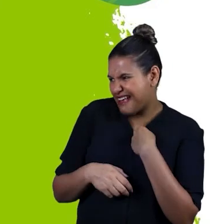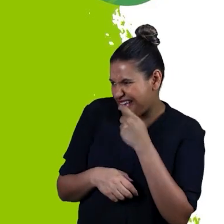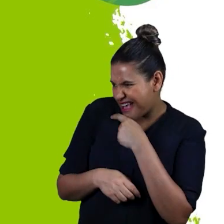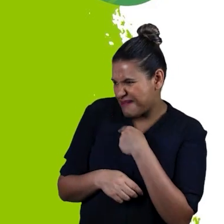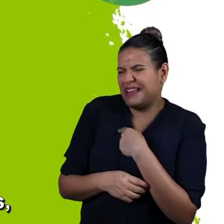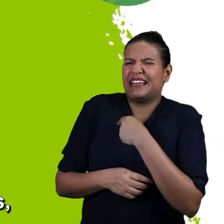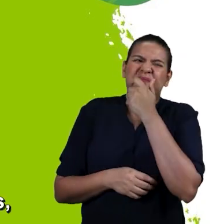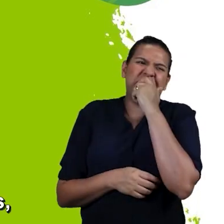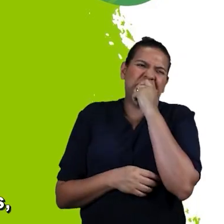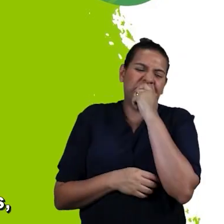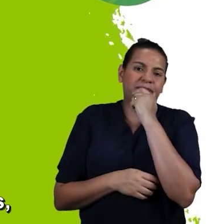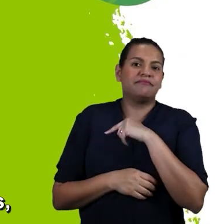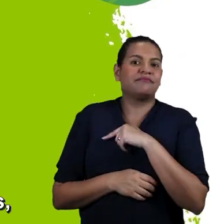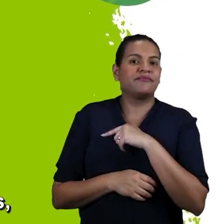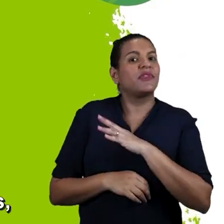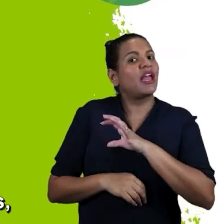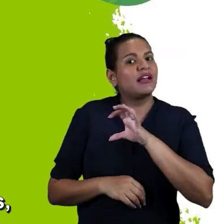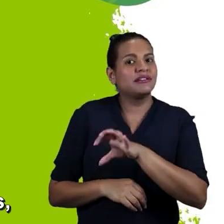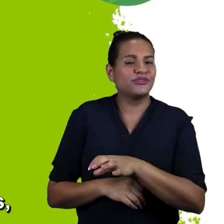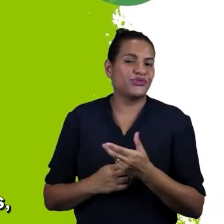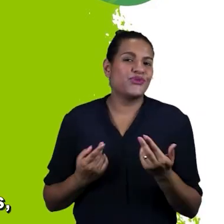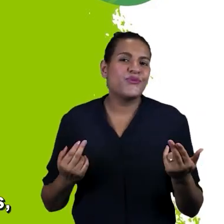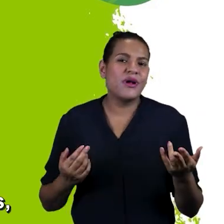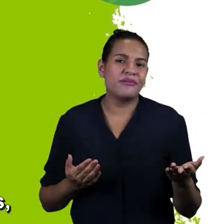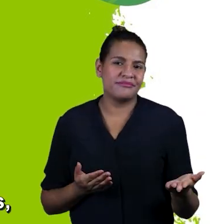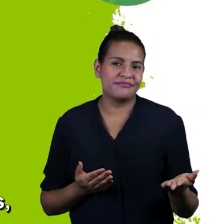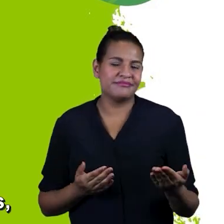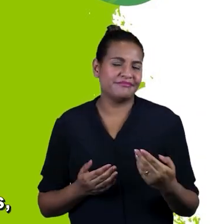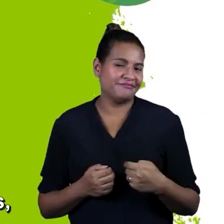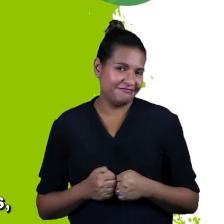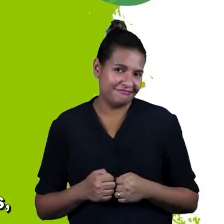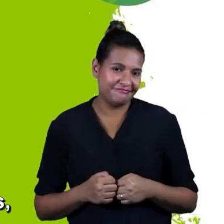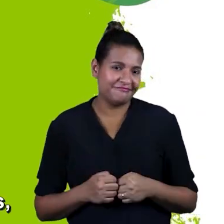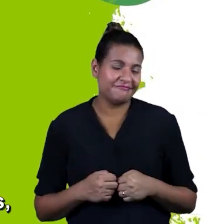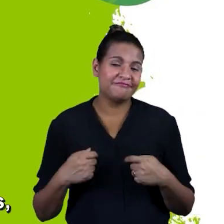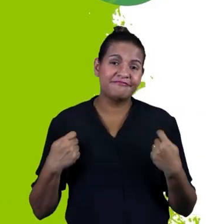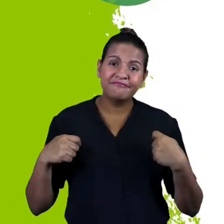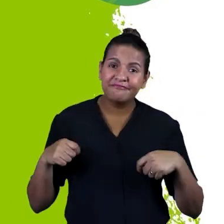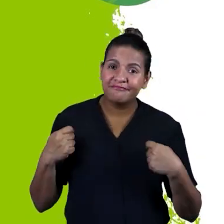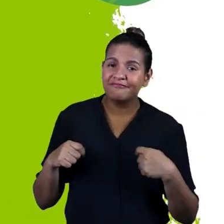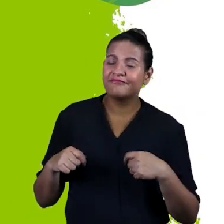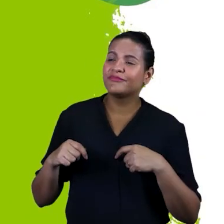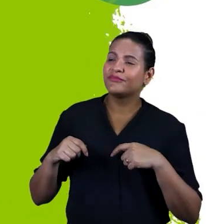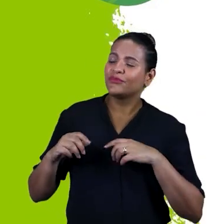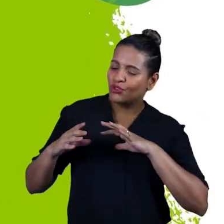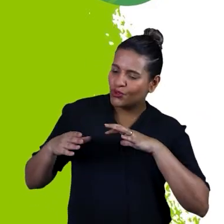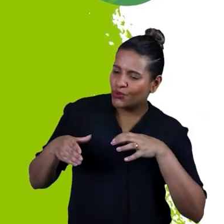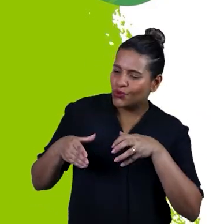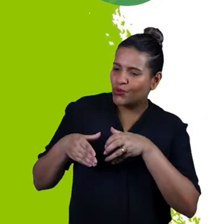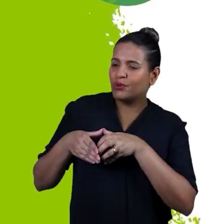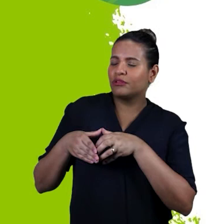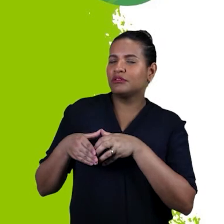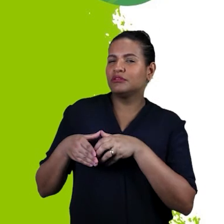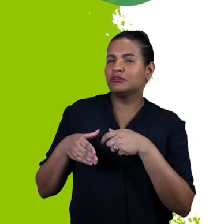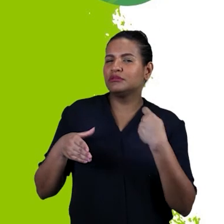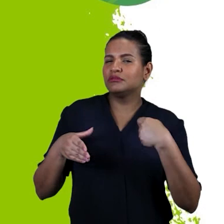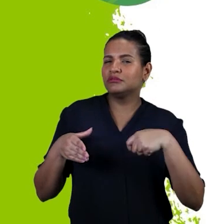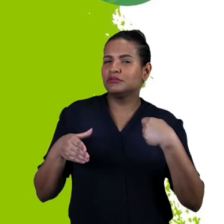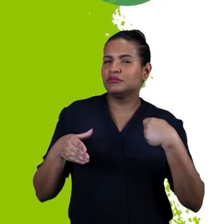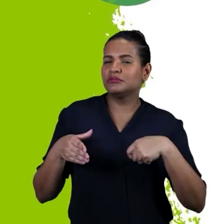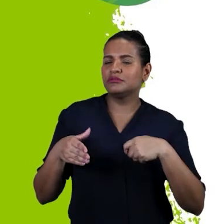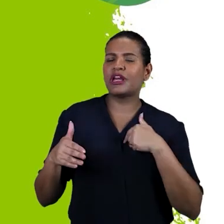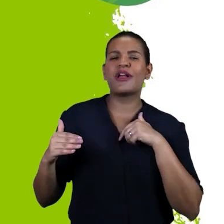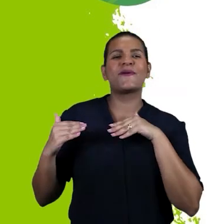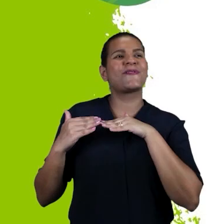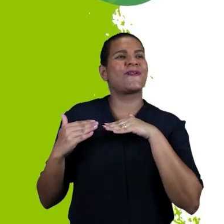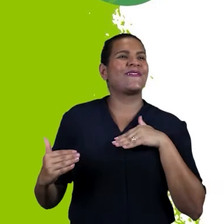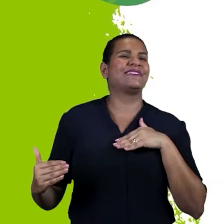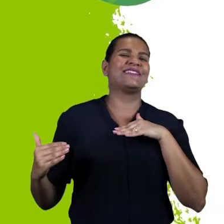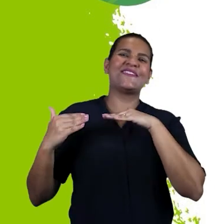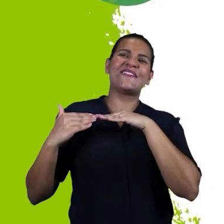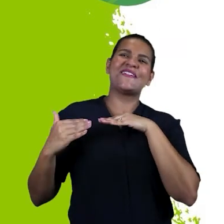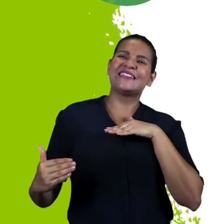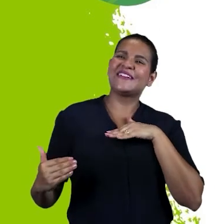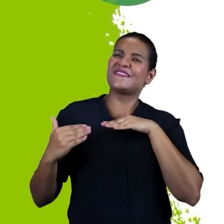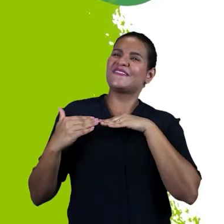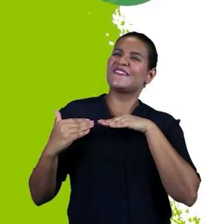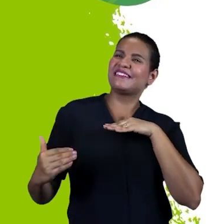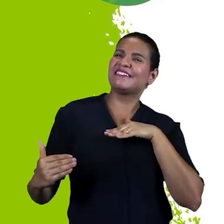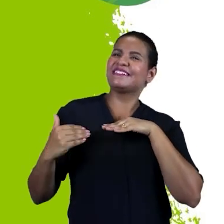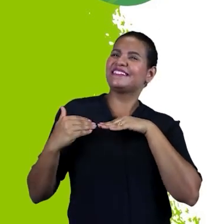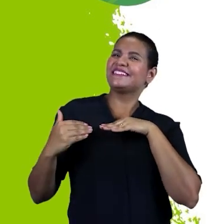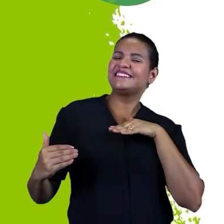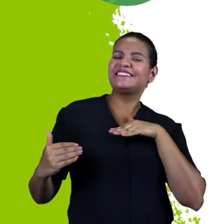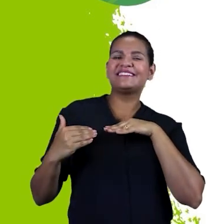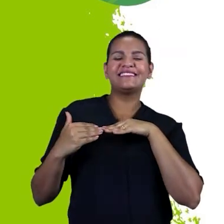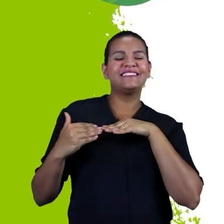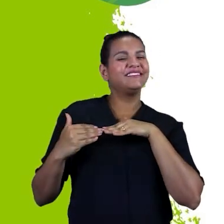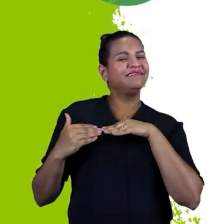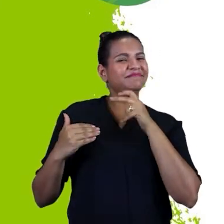pronto. Entre 10 pessoas, sempre tem que ter pelo menos um 11º para discordar. Porque se tá todo